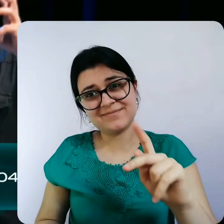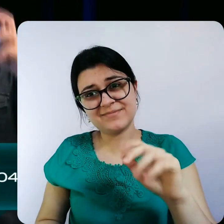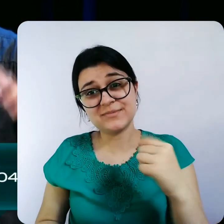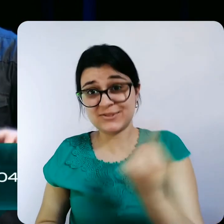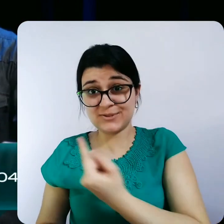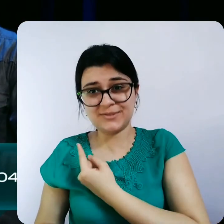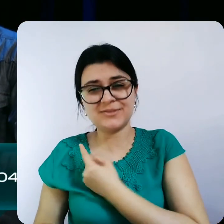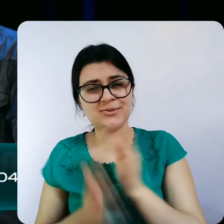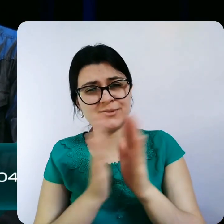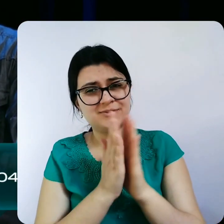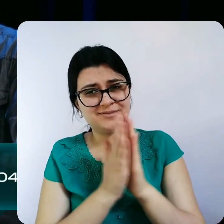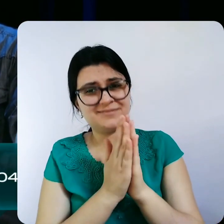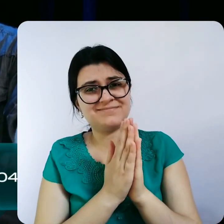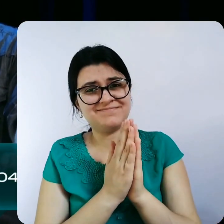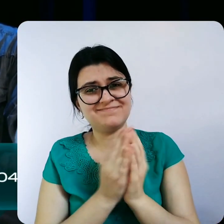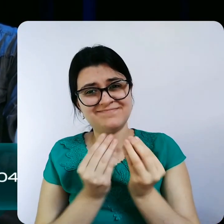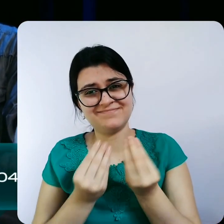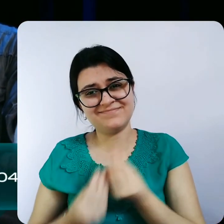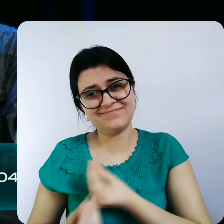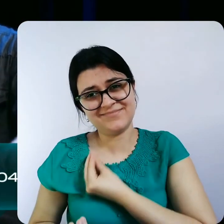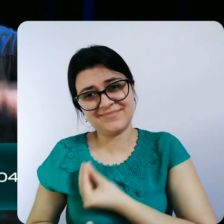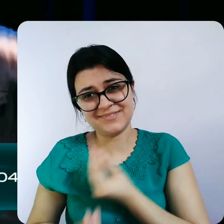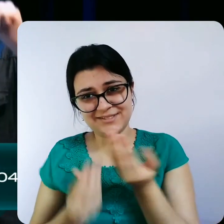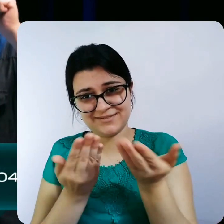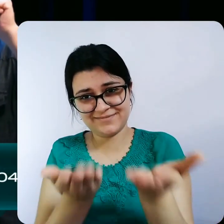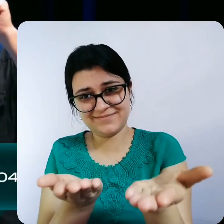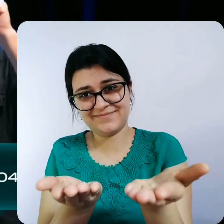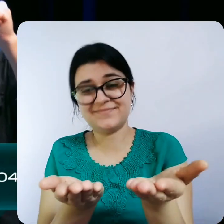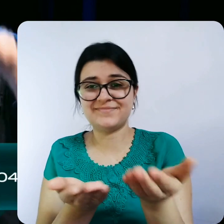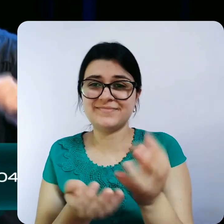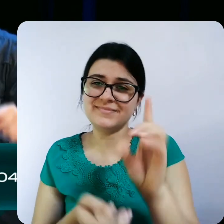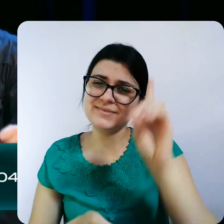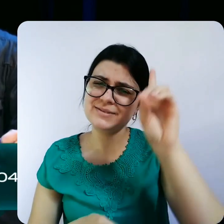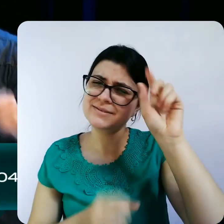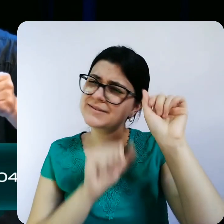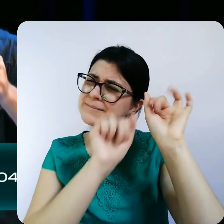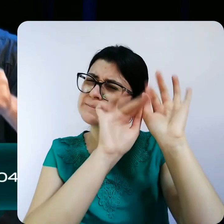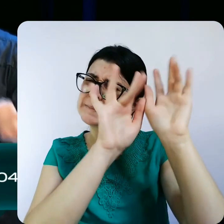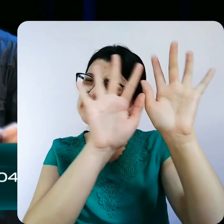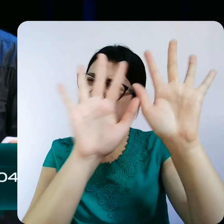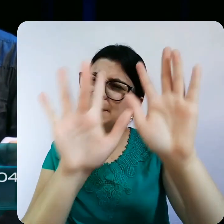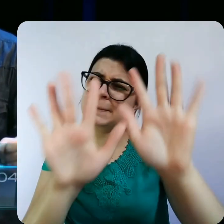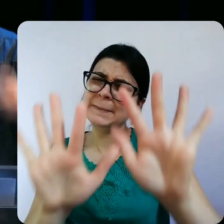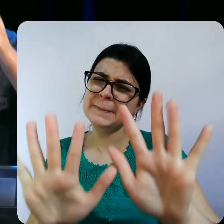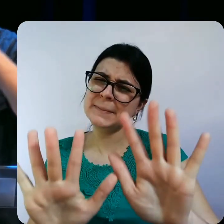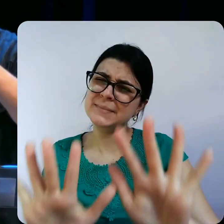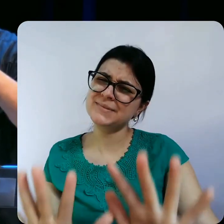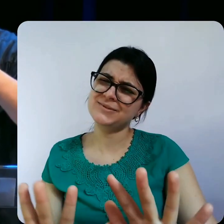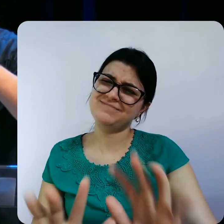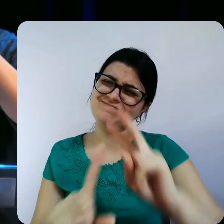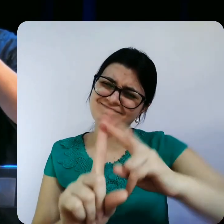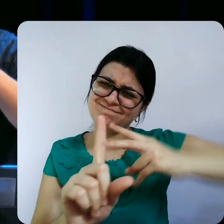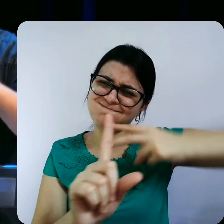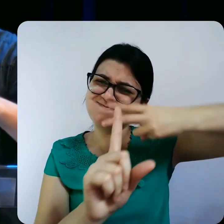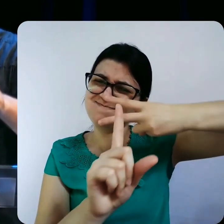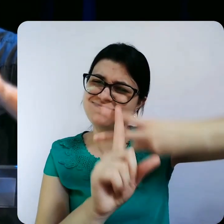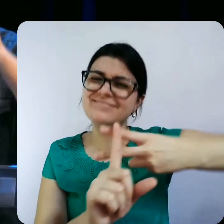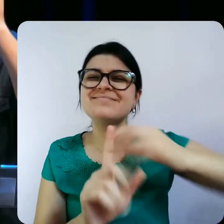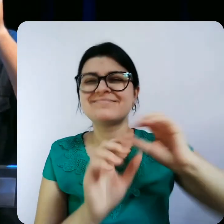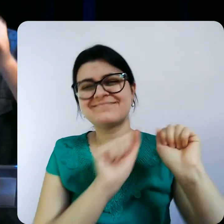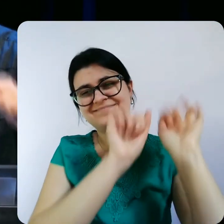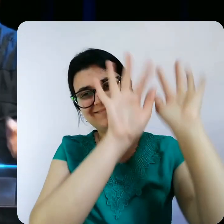você e celebrar a sua vida. Muito obrigado, que Deus nos abençoe grandemente. Que Deus nos abençoe grandemente. Não vai embora não, porque ainda tem